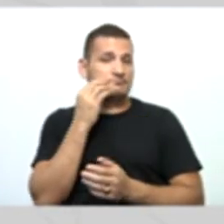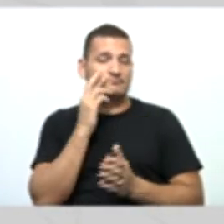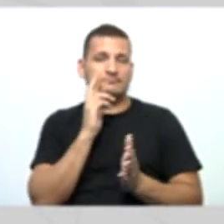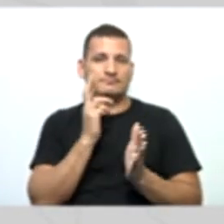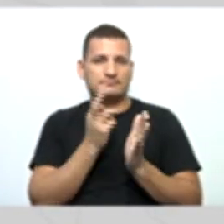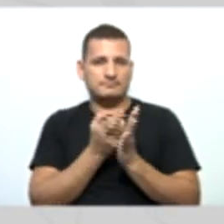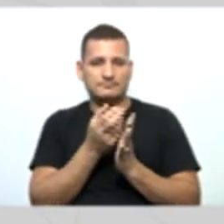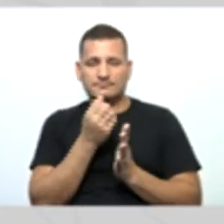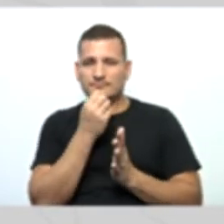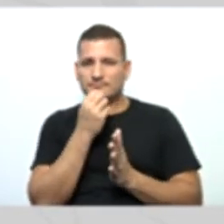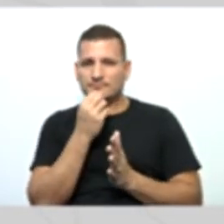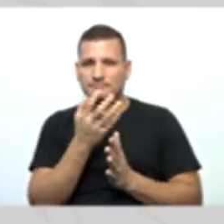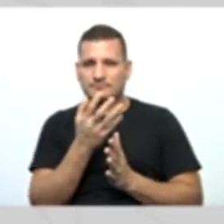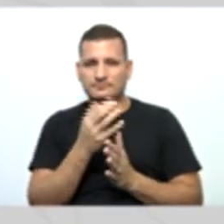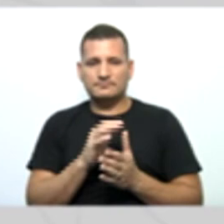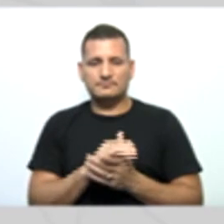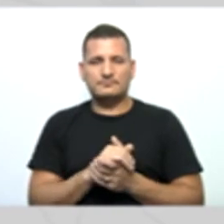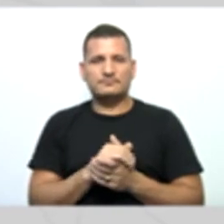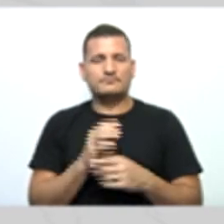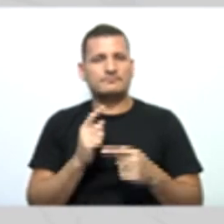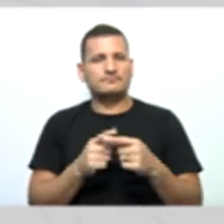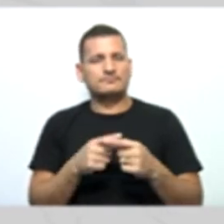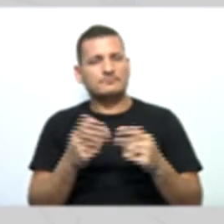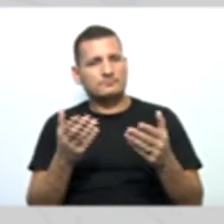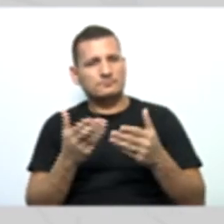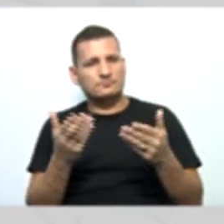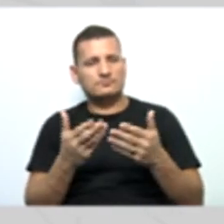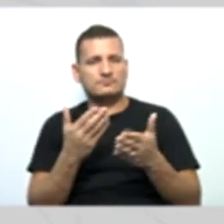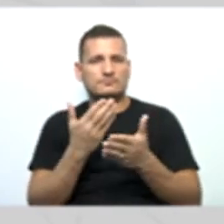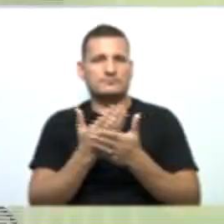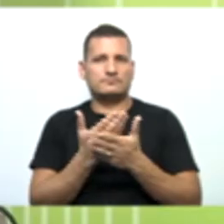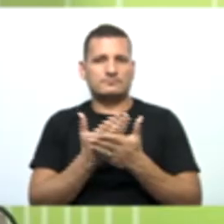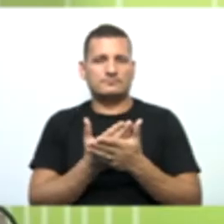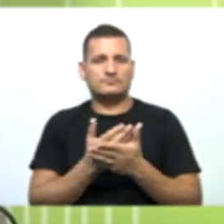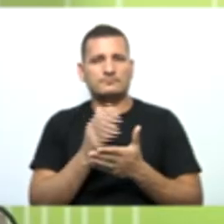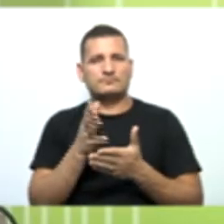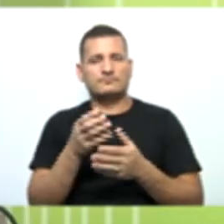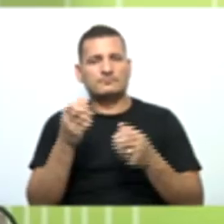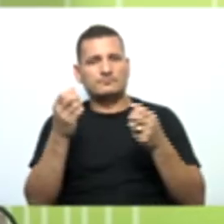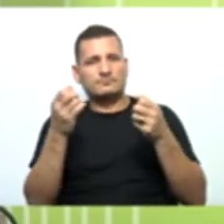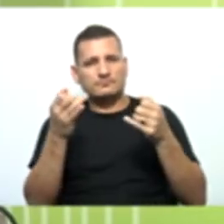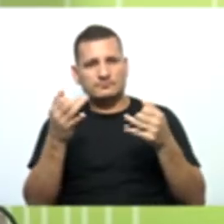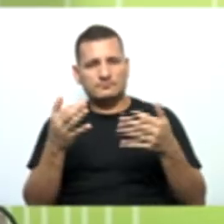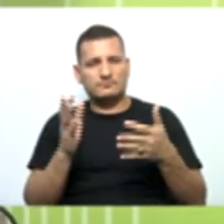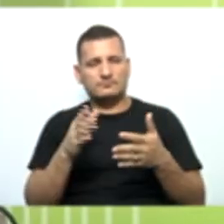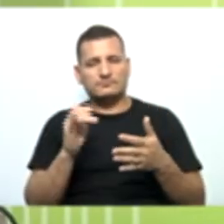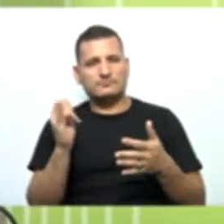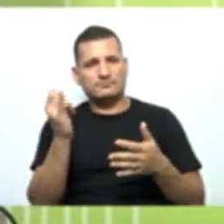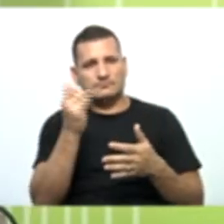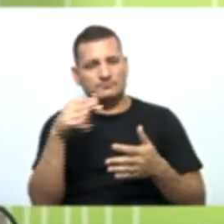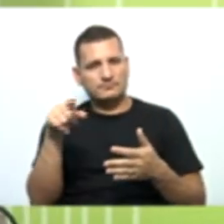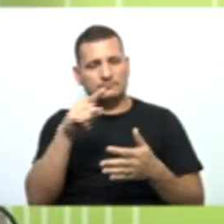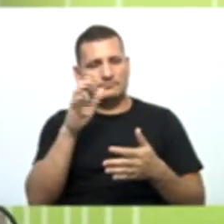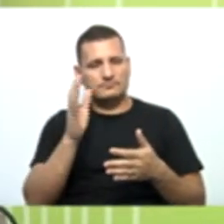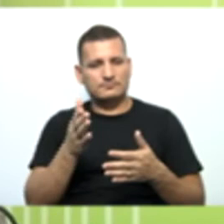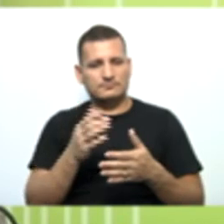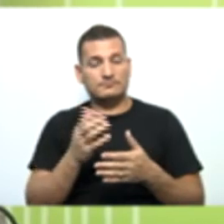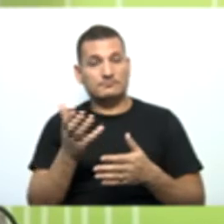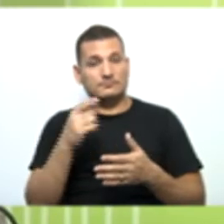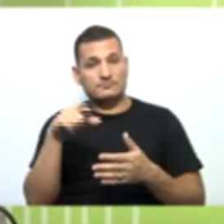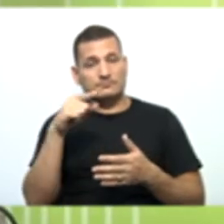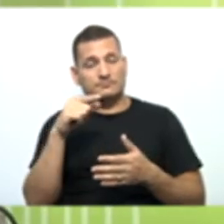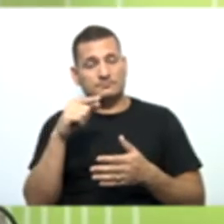Porque a nossa aula hoje toda a gente já falou, a gente mostrou para vocês e eu quero que